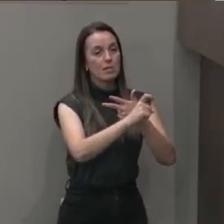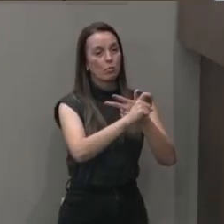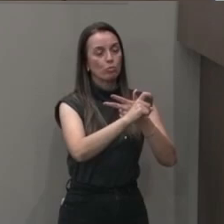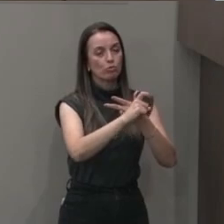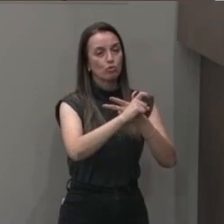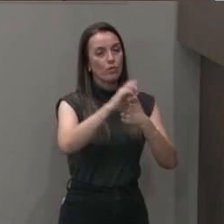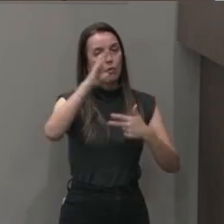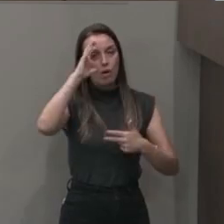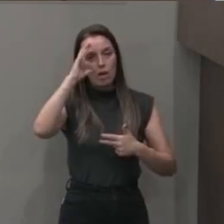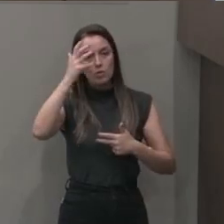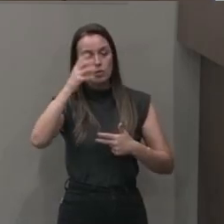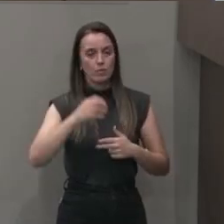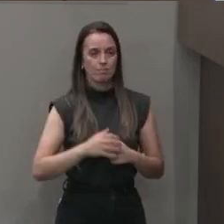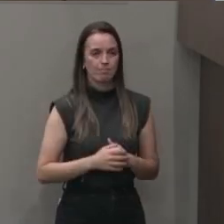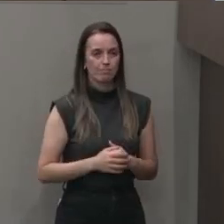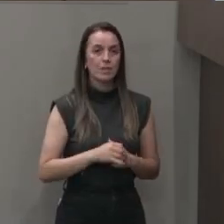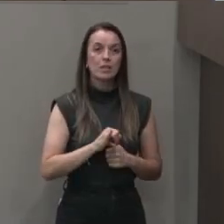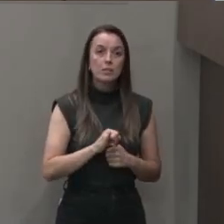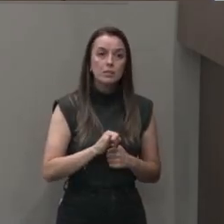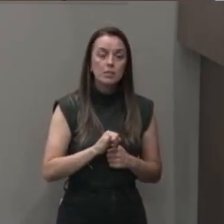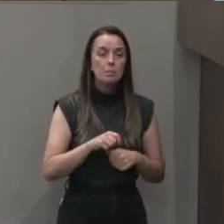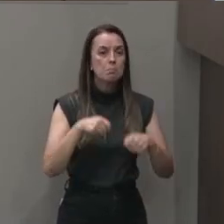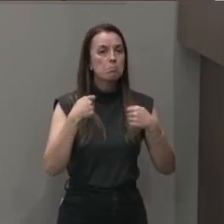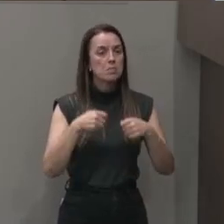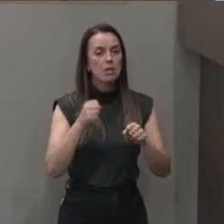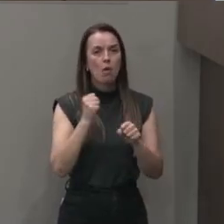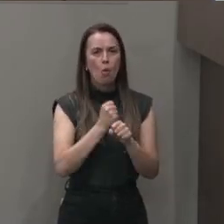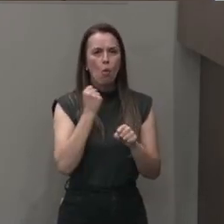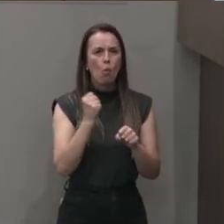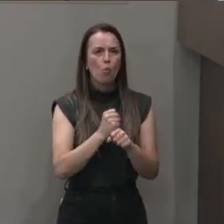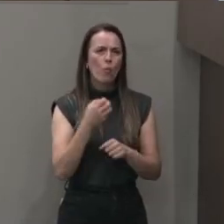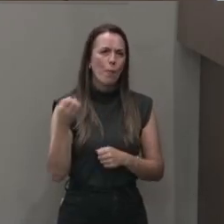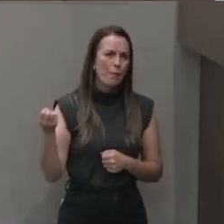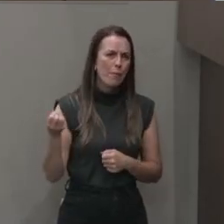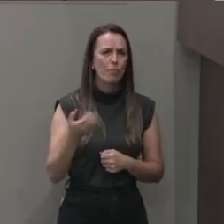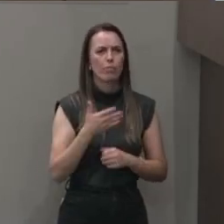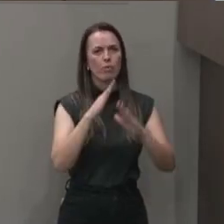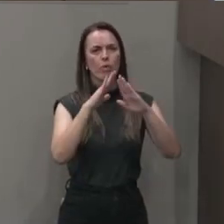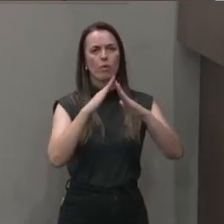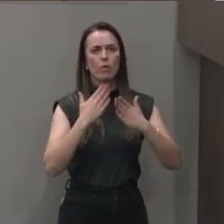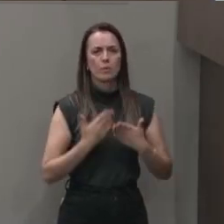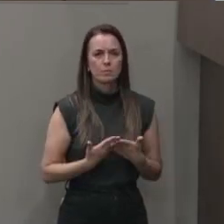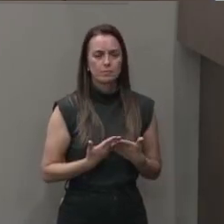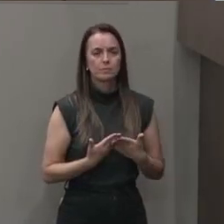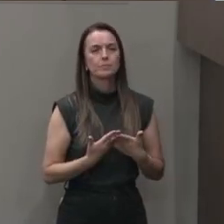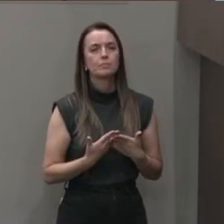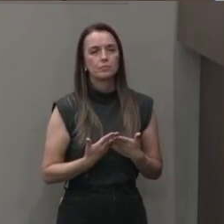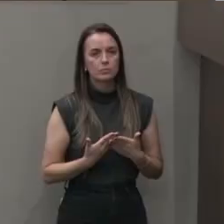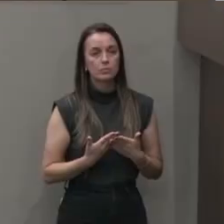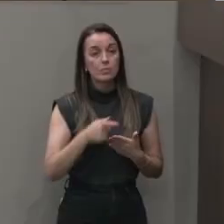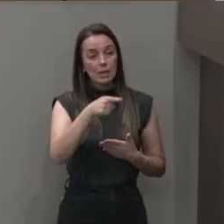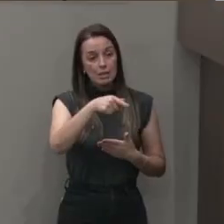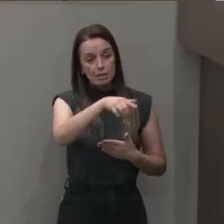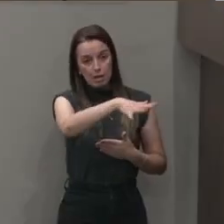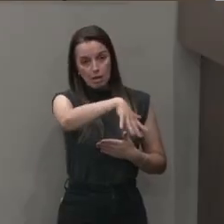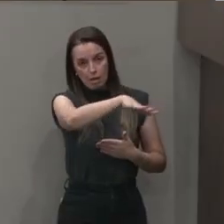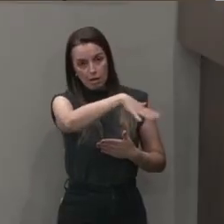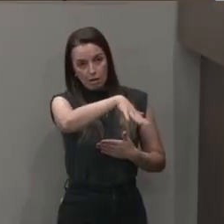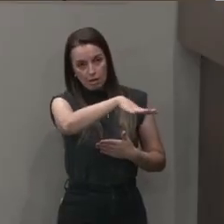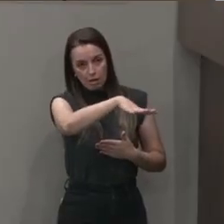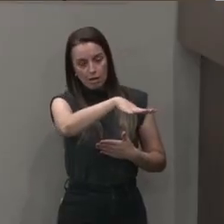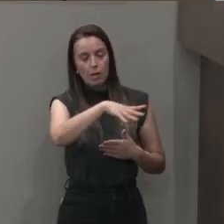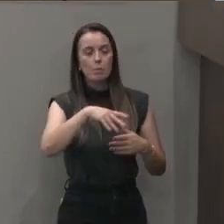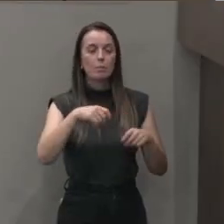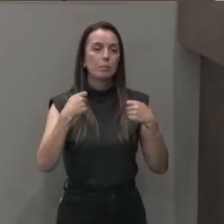Se tiver que construir uma nova escola lá naquelas imediações,